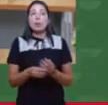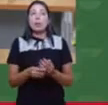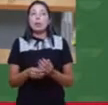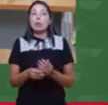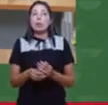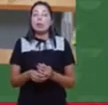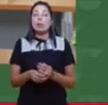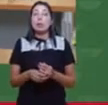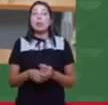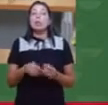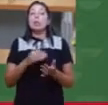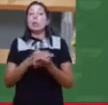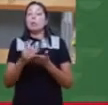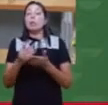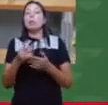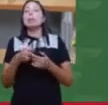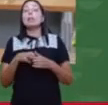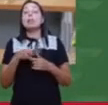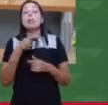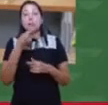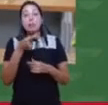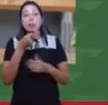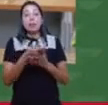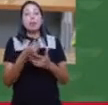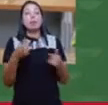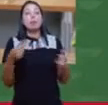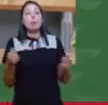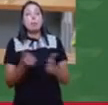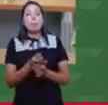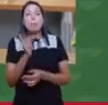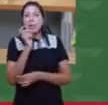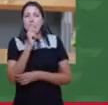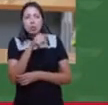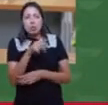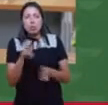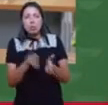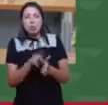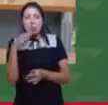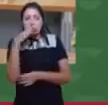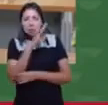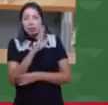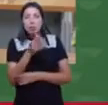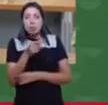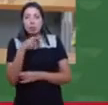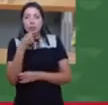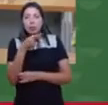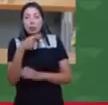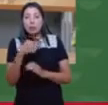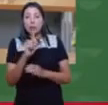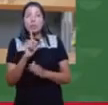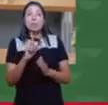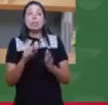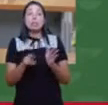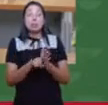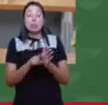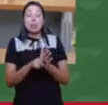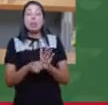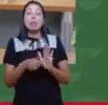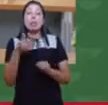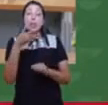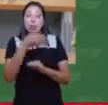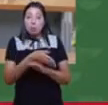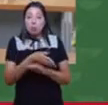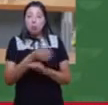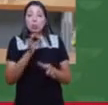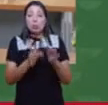a ação parte de reiteradas declarações de acusações mentirosas de Bolsonaro. Como eu já disse antes, nós entramos na justiça solicitando então que